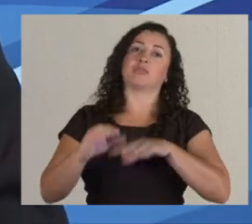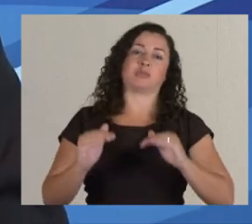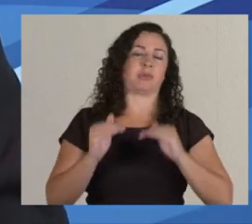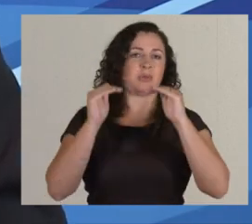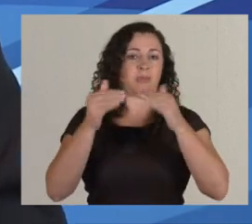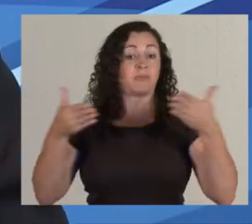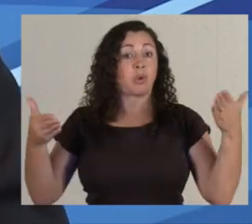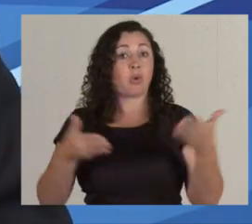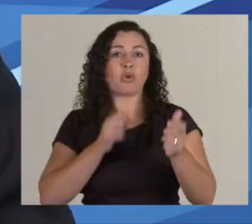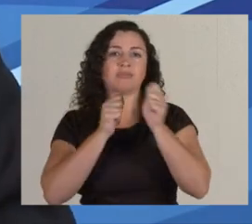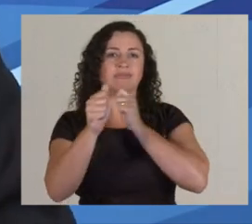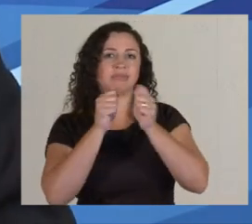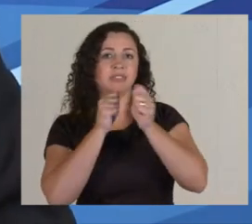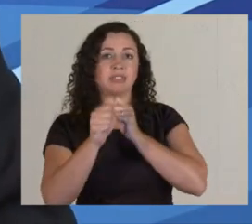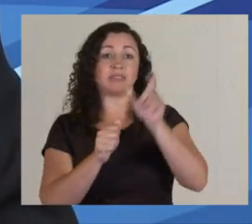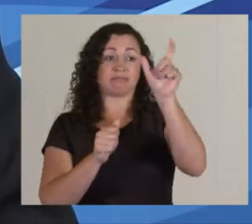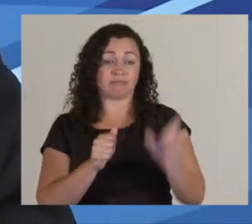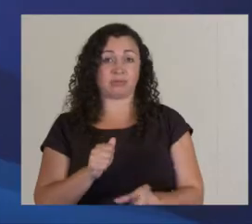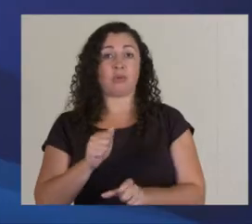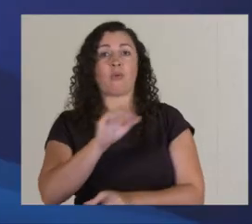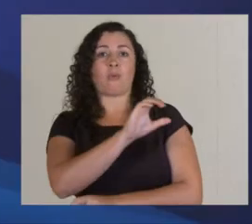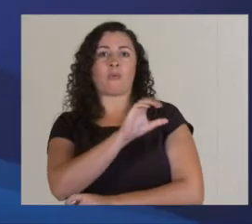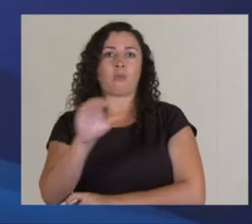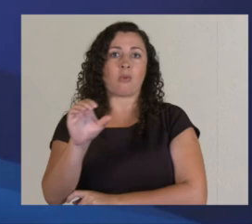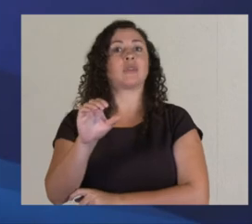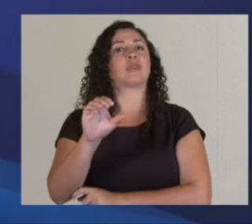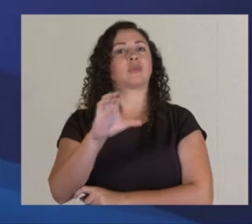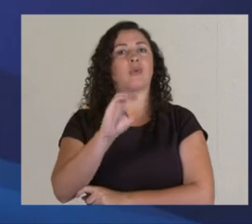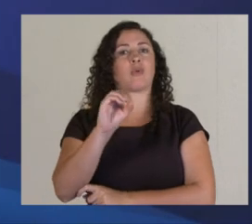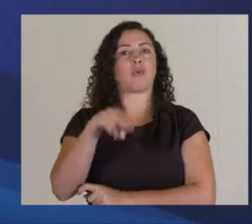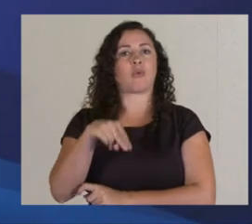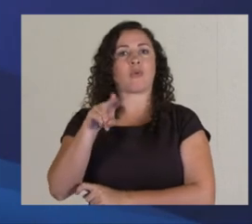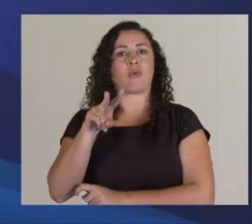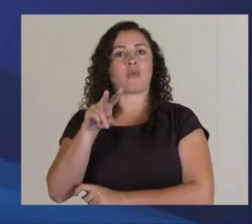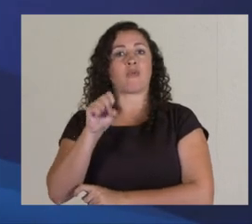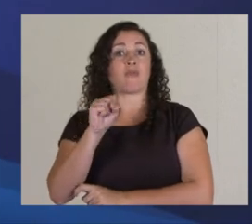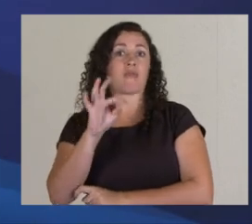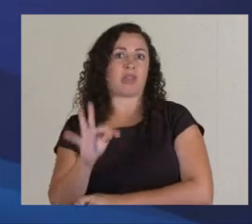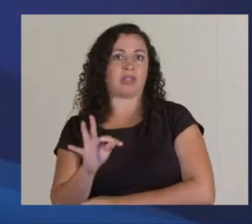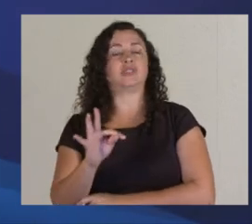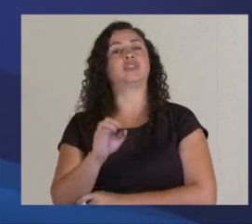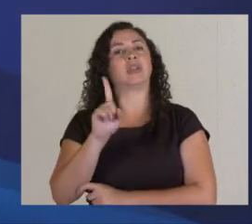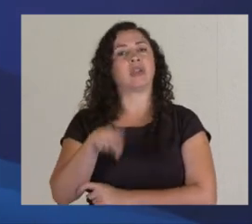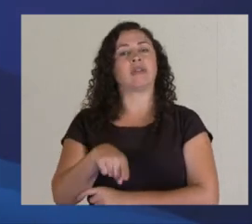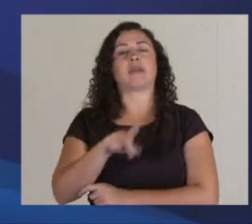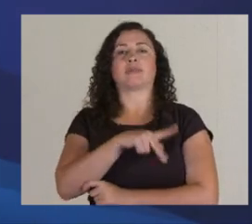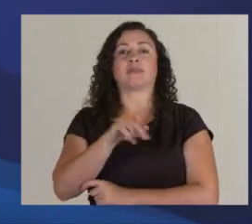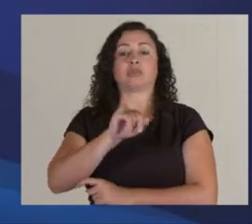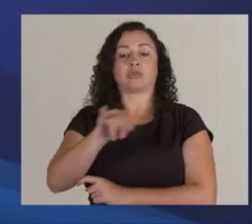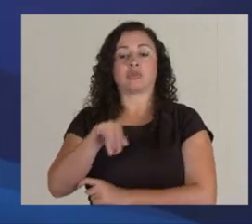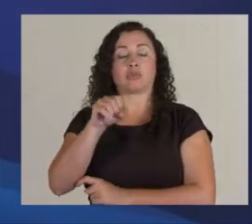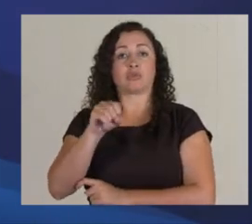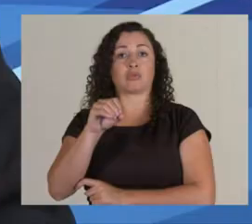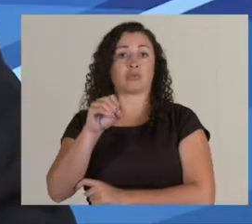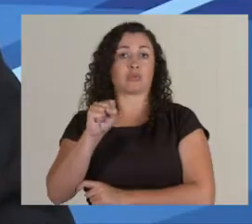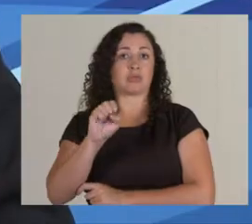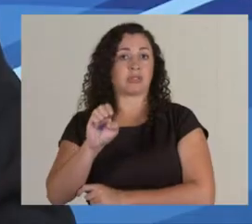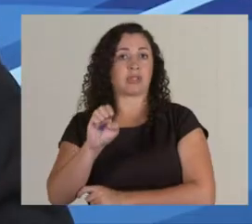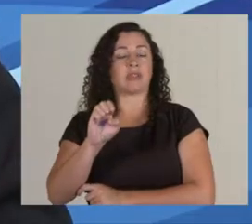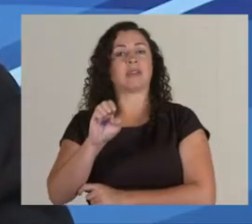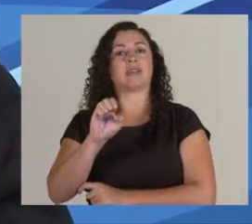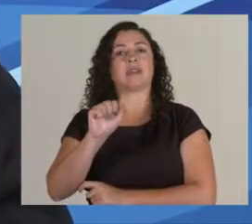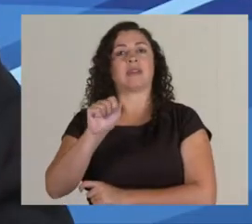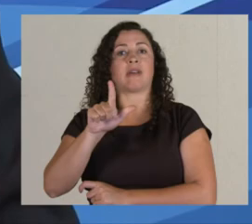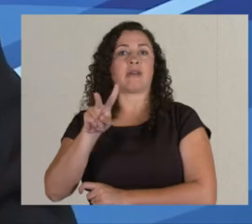estúdios, nós estamos conversando com o coordenador executivo da Convest, professor José Alves de Freitas Neto,